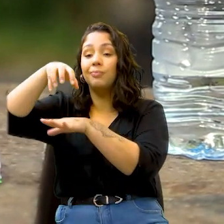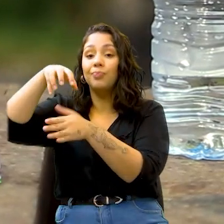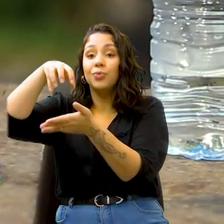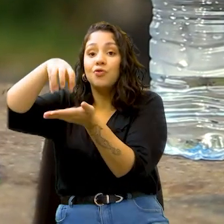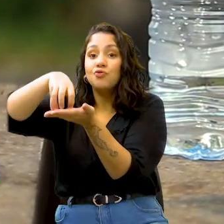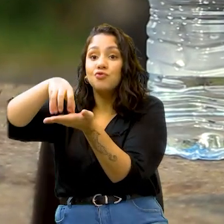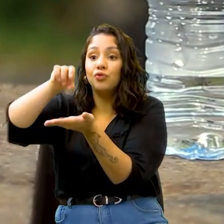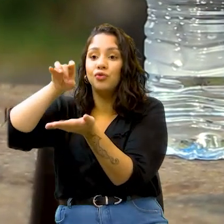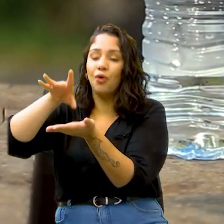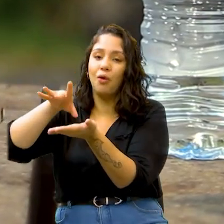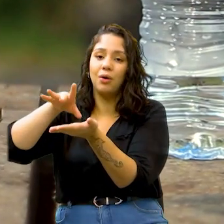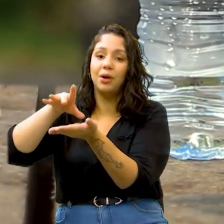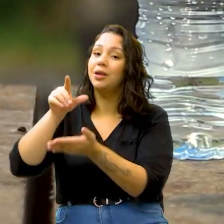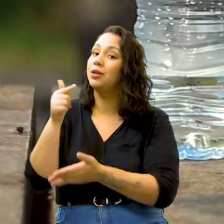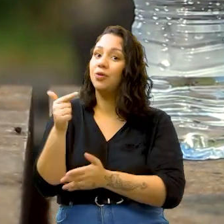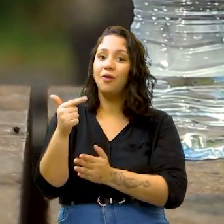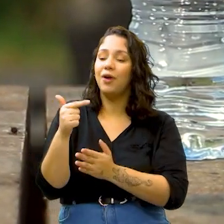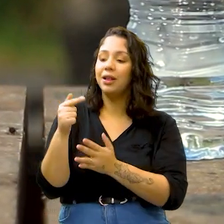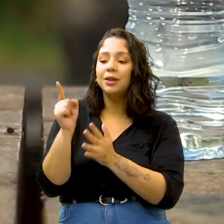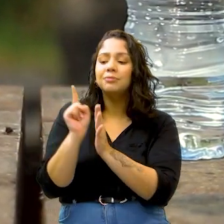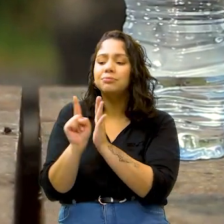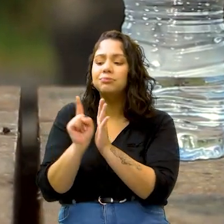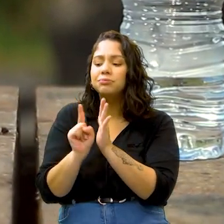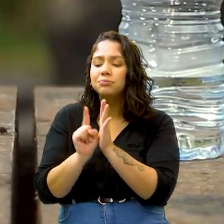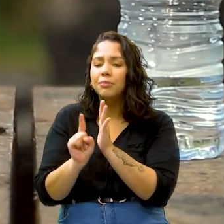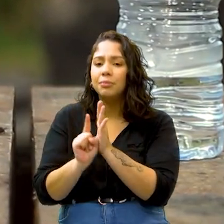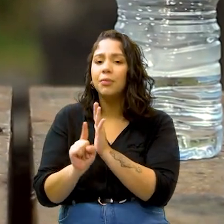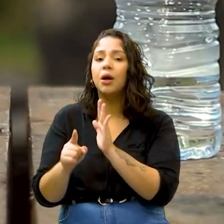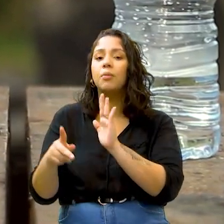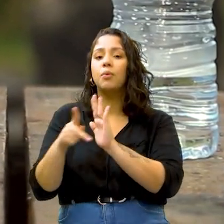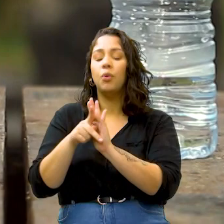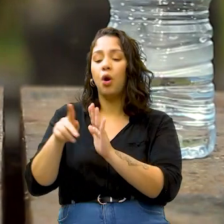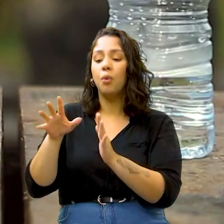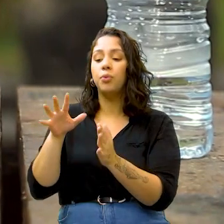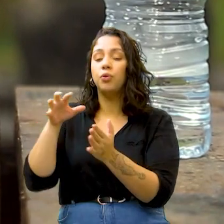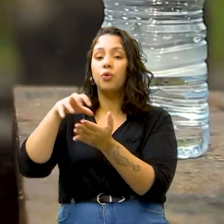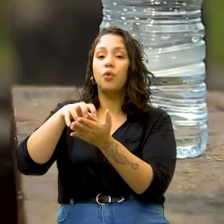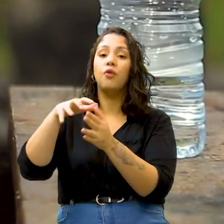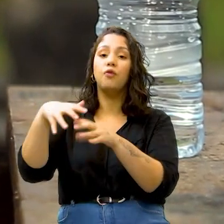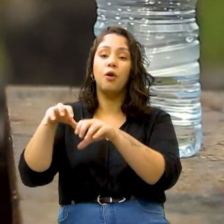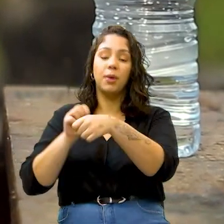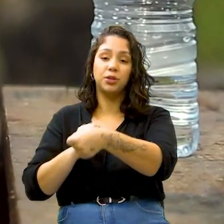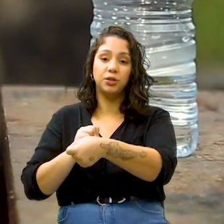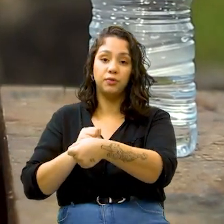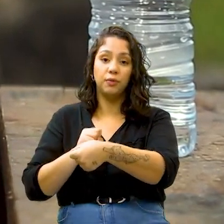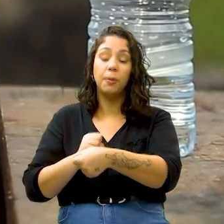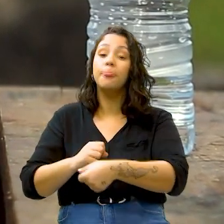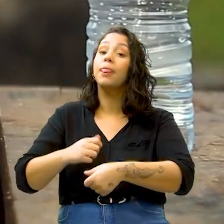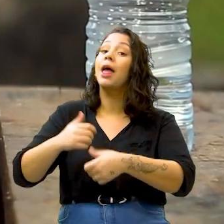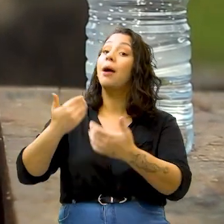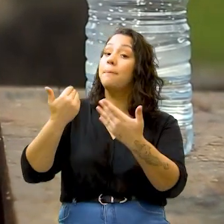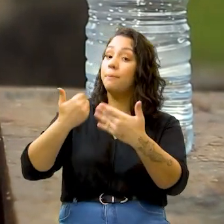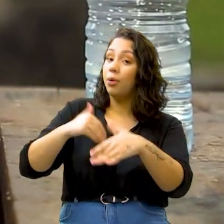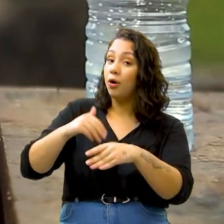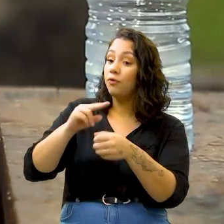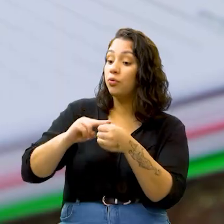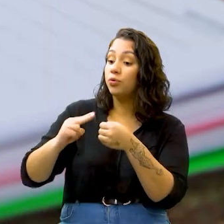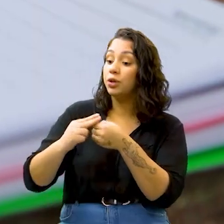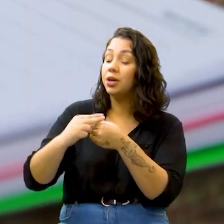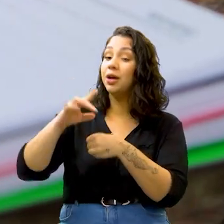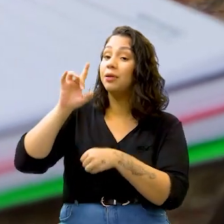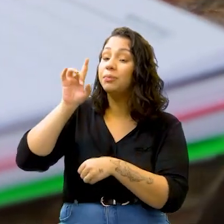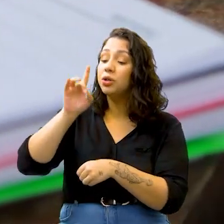de tal forma que nós não vamos cobrar nenhum dos conteúdos os itinerários formativos a prova da Unicamp cobra